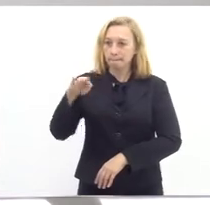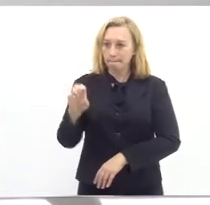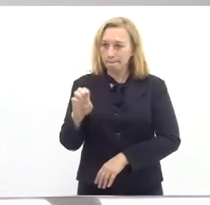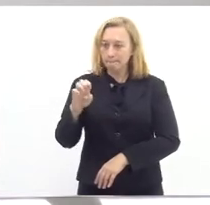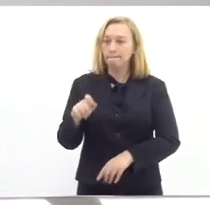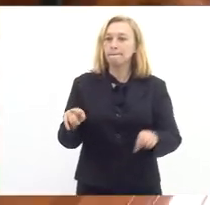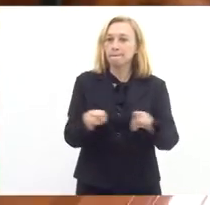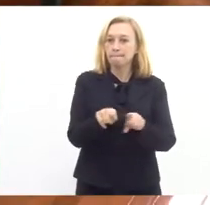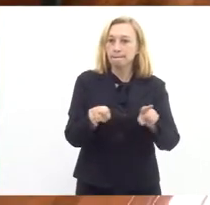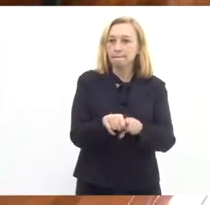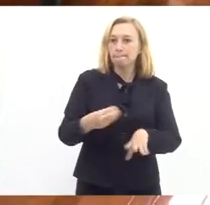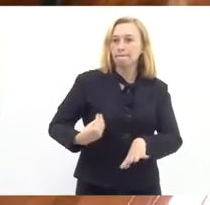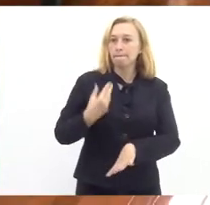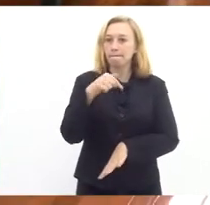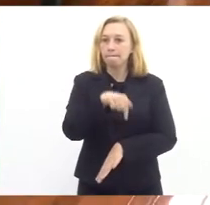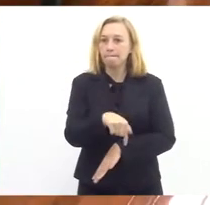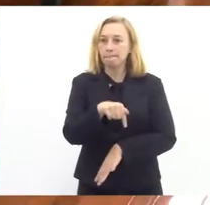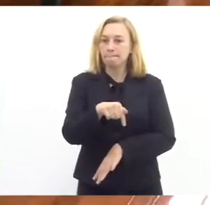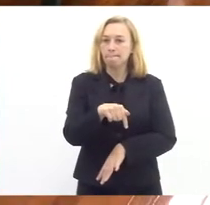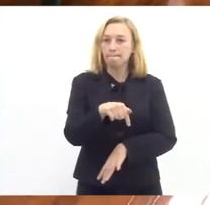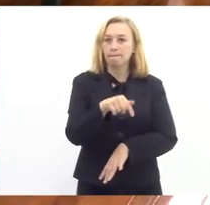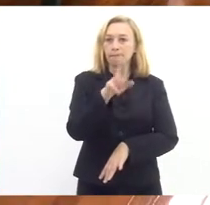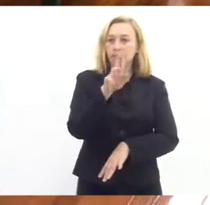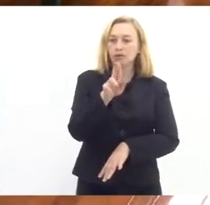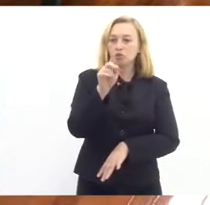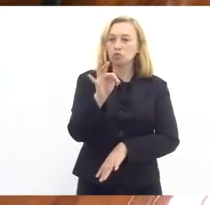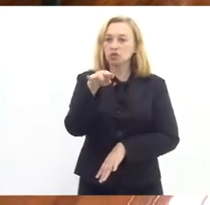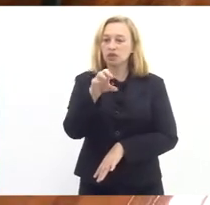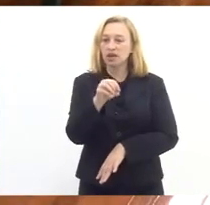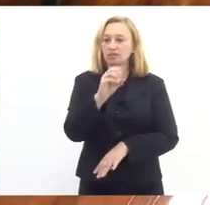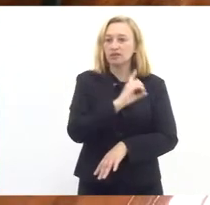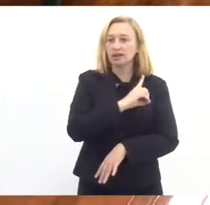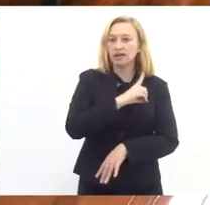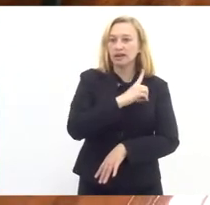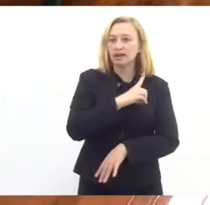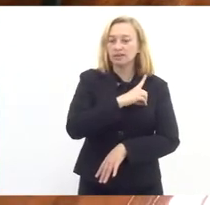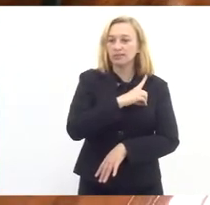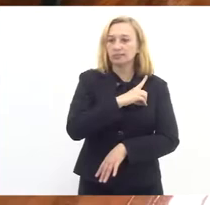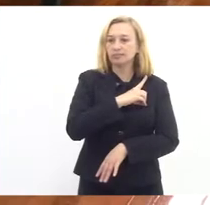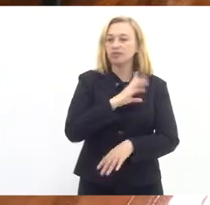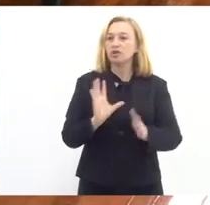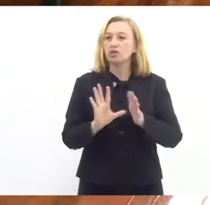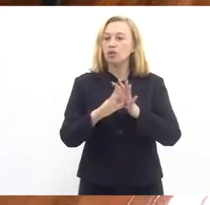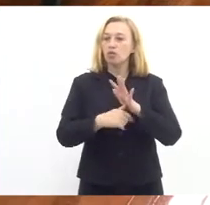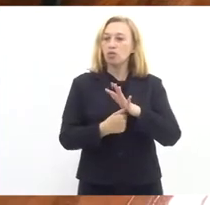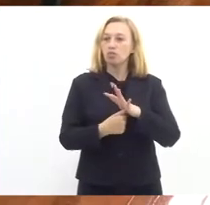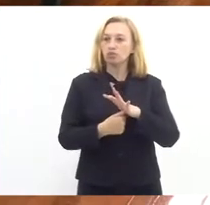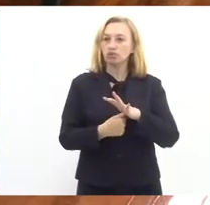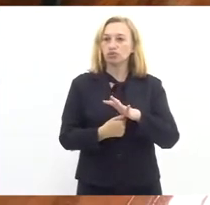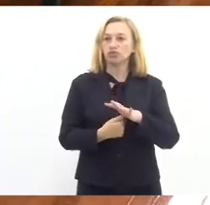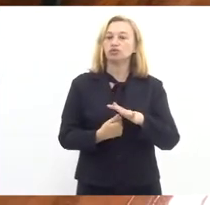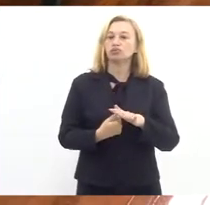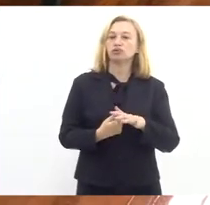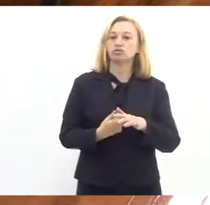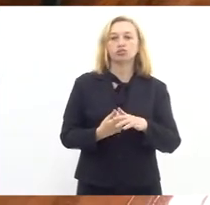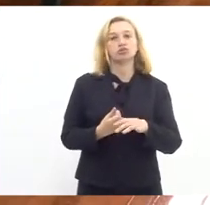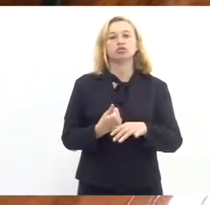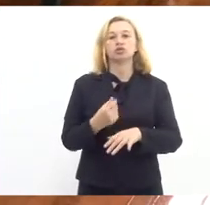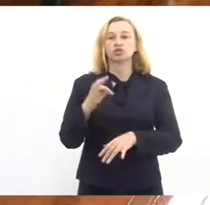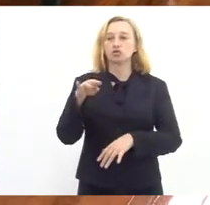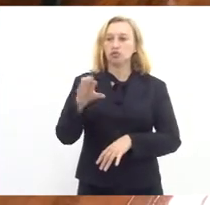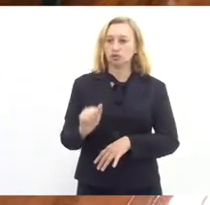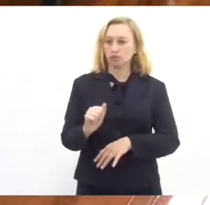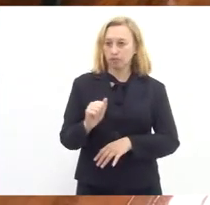Também está presente aqui o Gustavo de Mello, delegado titular da Delegacia de Roubos e Furtos. Muito obrigado. O senhor Antônio